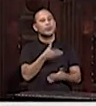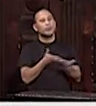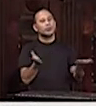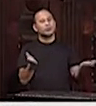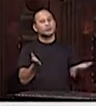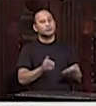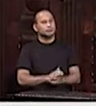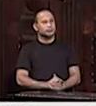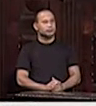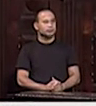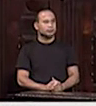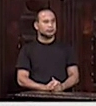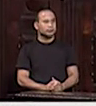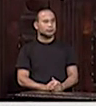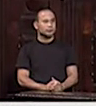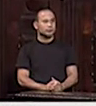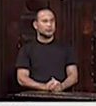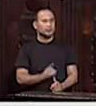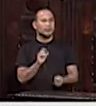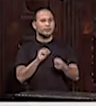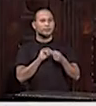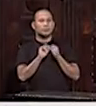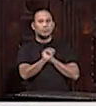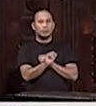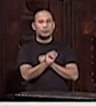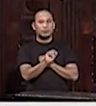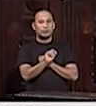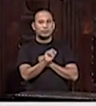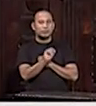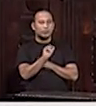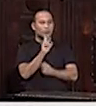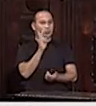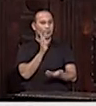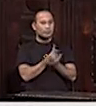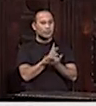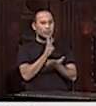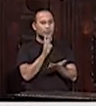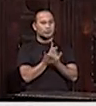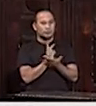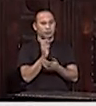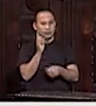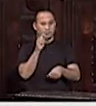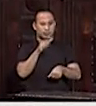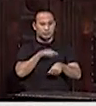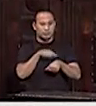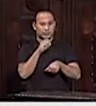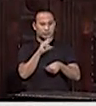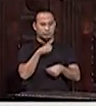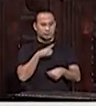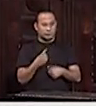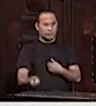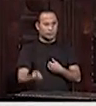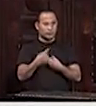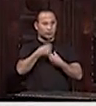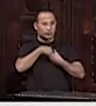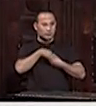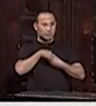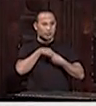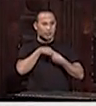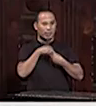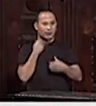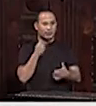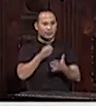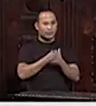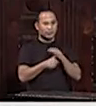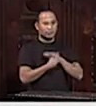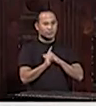perderam. Isso vai fazer o quê? Que no mesmo período em que a gente tiver que voltar a pagar a